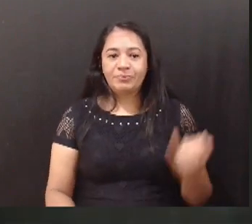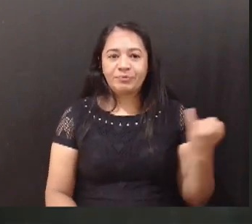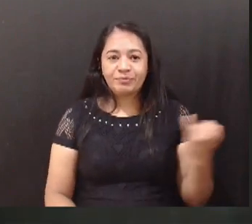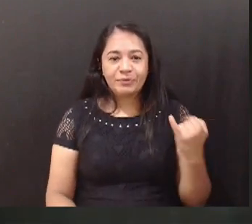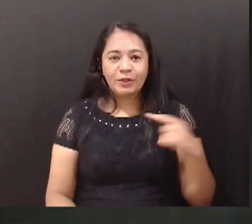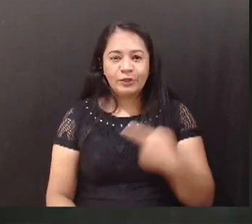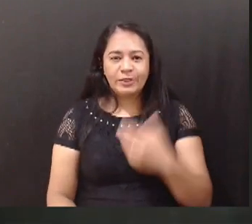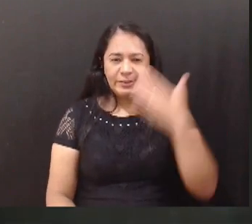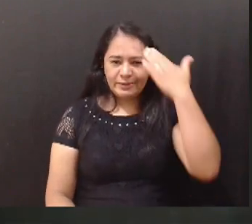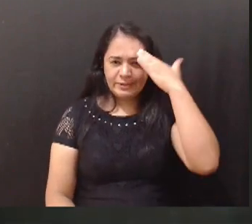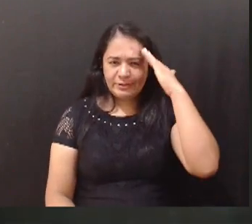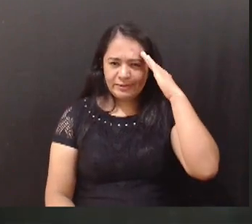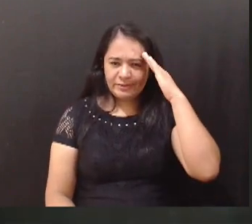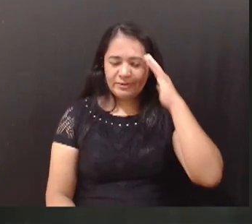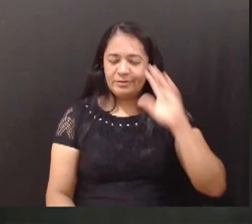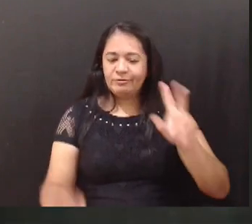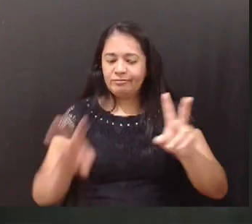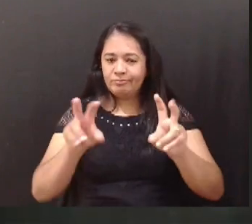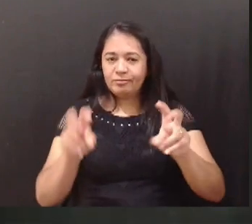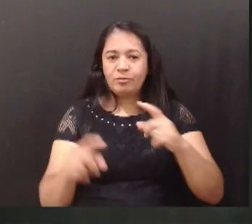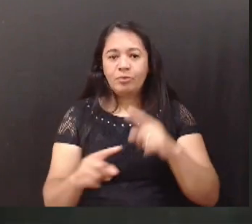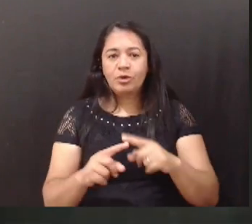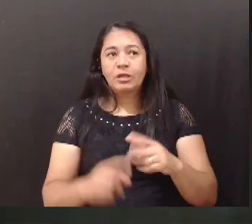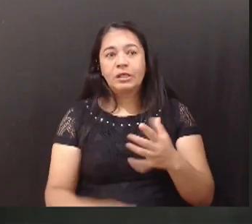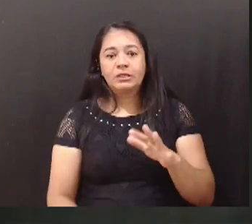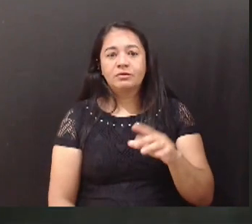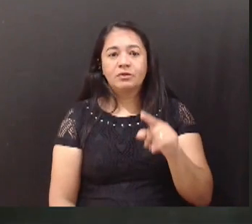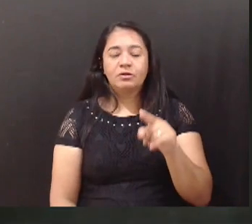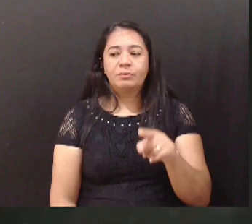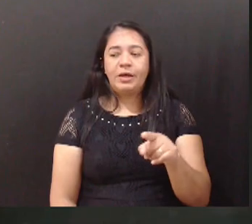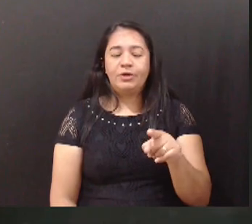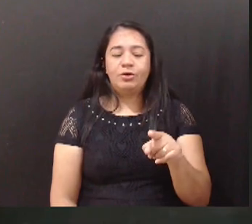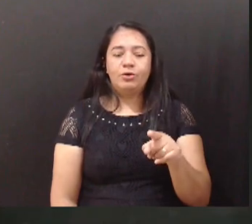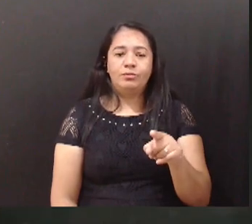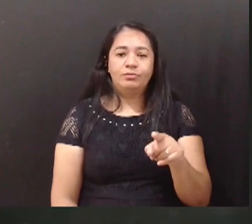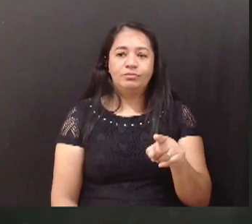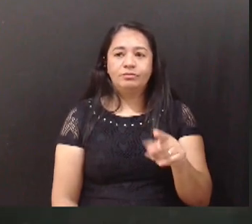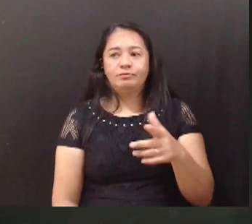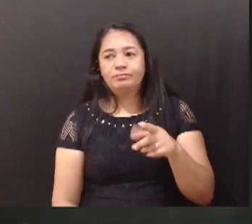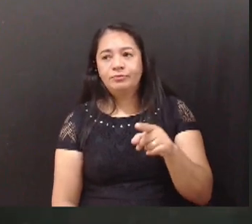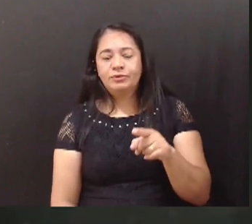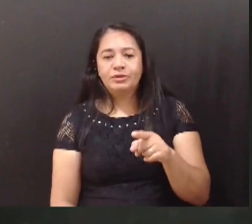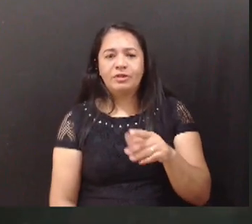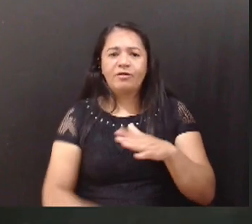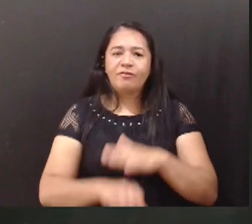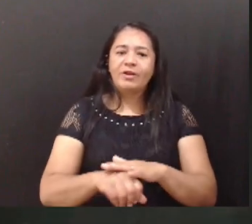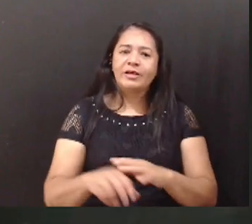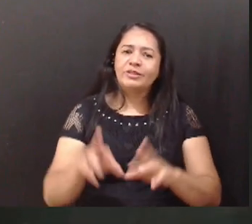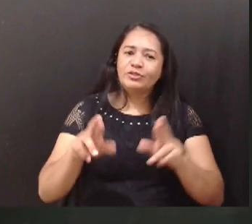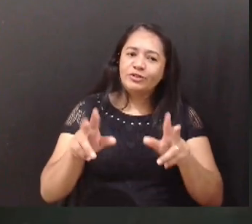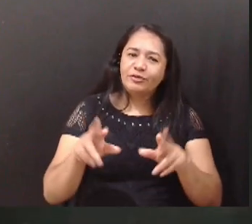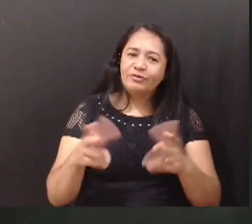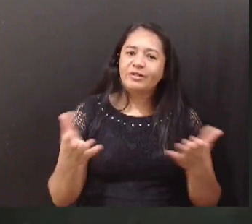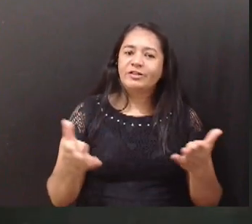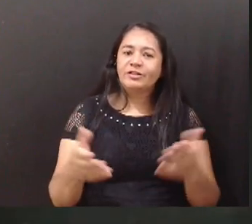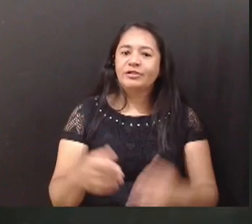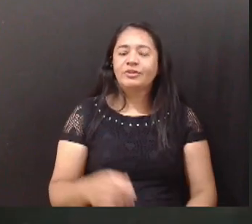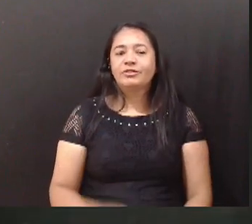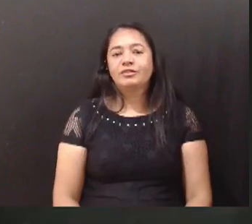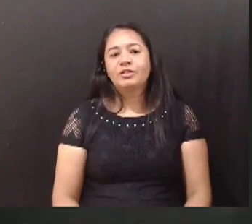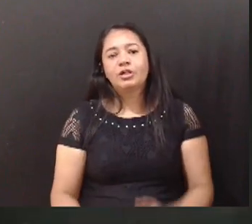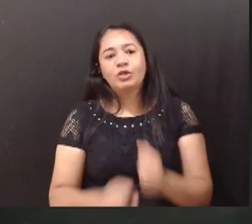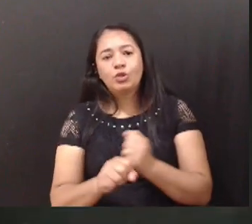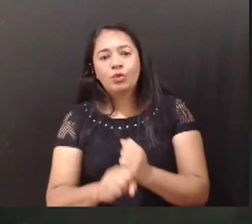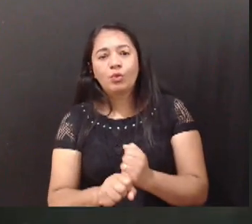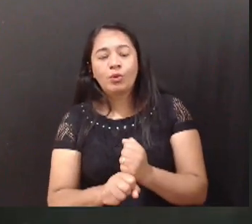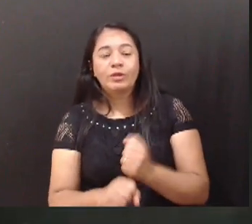sobre elas, porque quem sabe você possa fazer um pouquinho diferente do que você fez no ano passado, porque a gente sabe